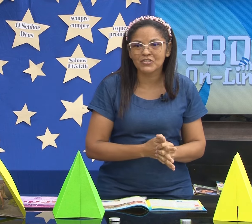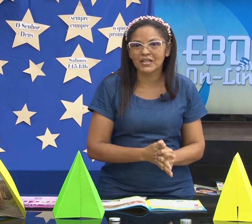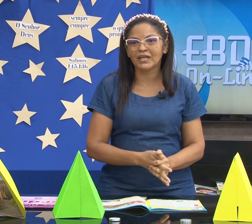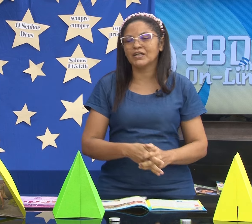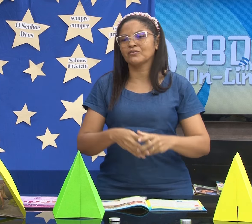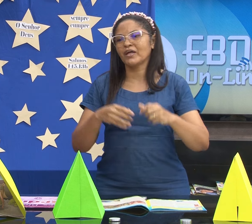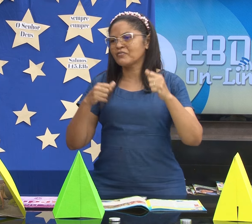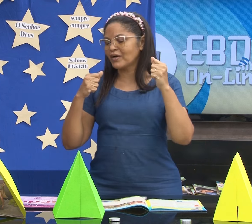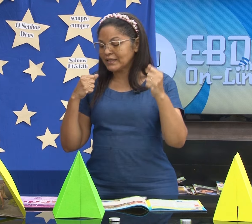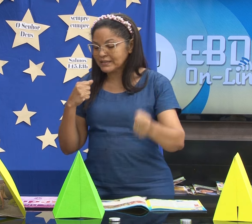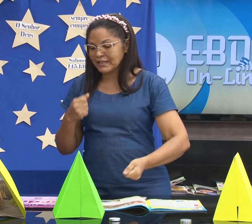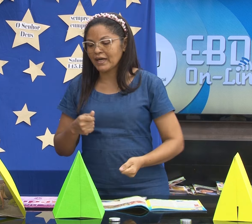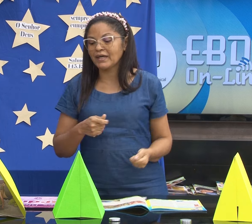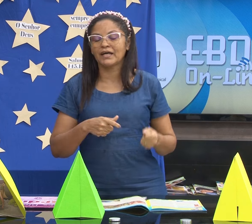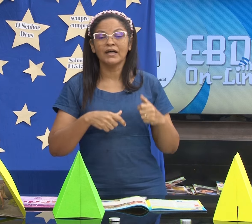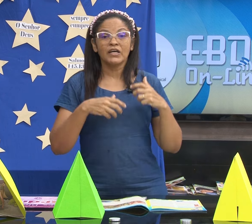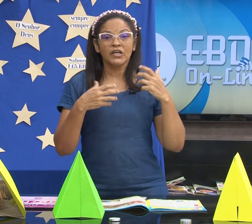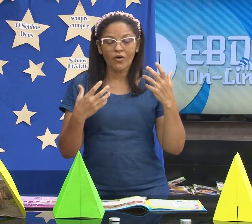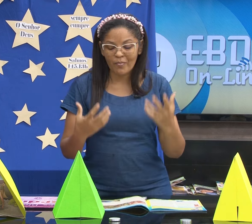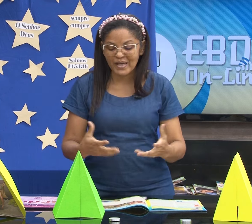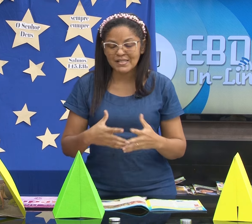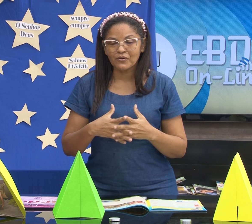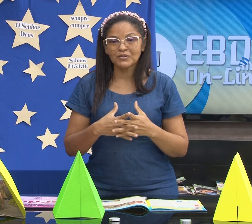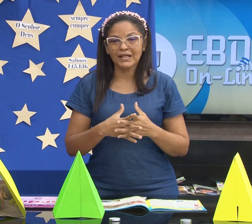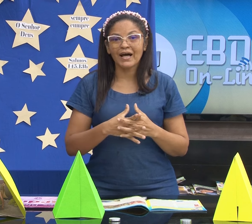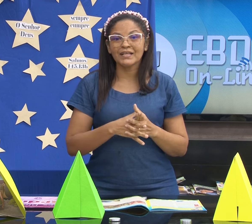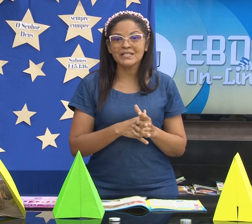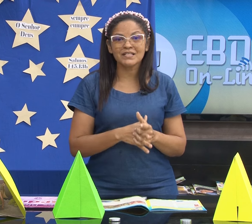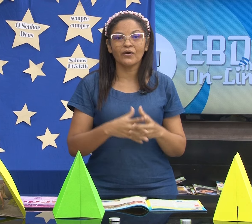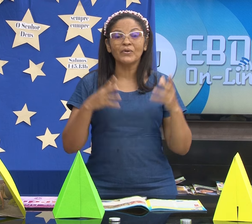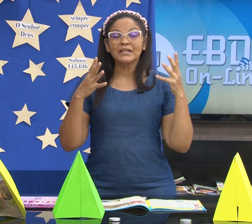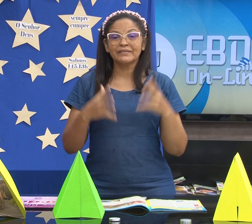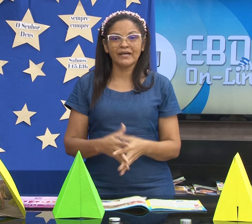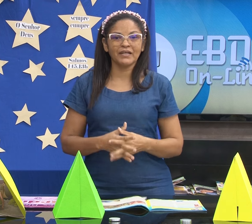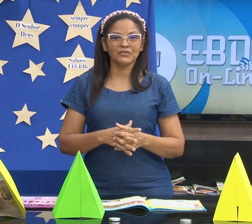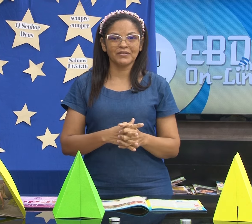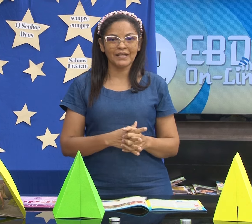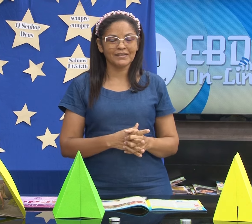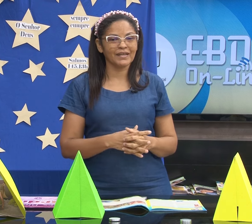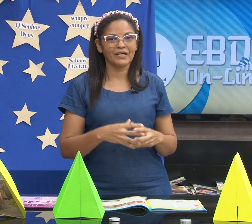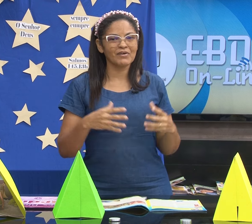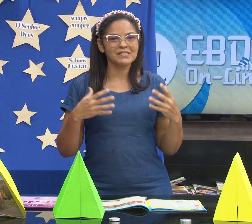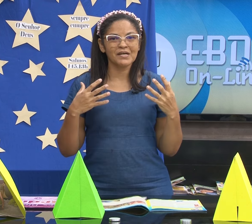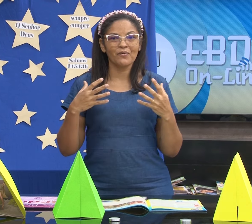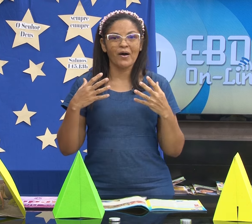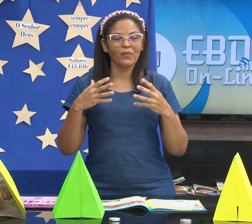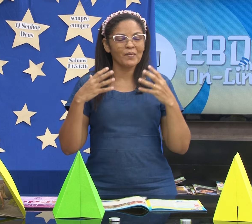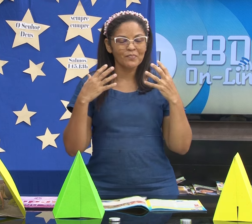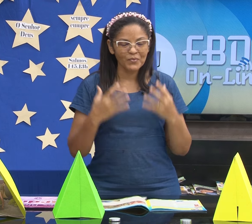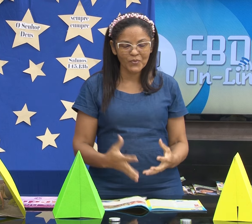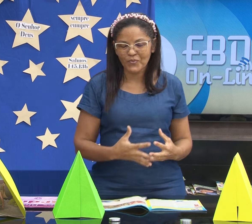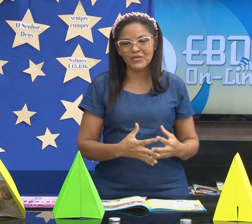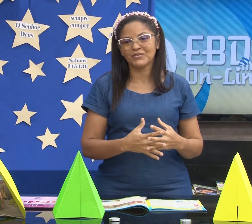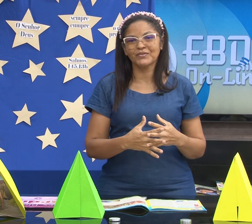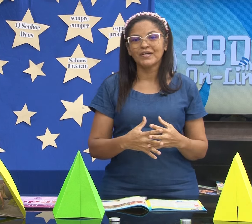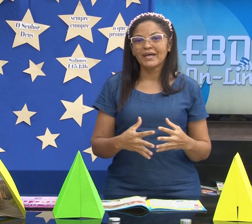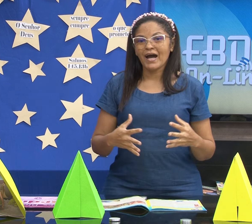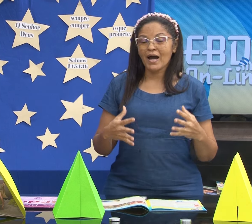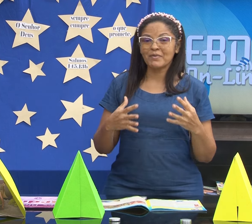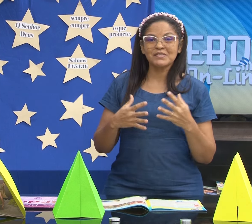os alunos dentro leva uma lanterna e começa a contar a lição dentro da Tenda vai ser uma aula